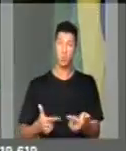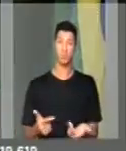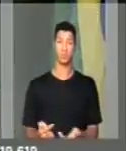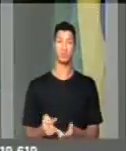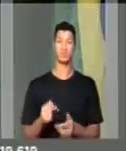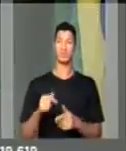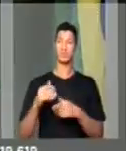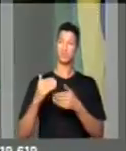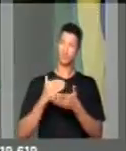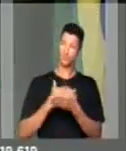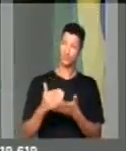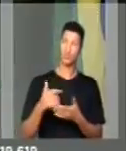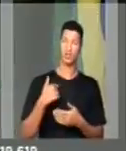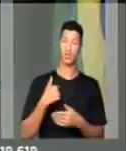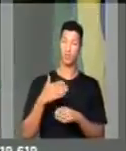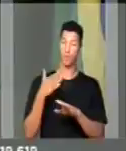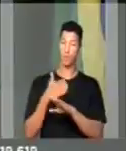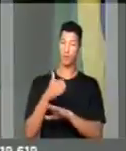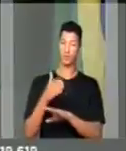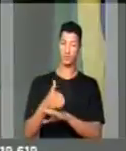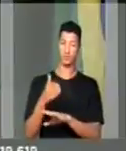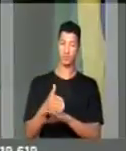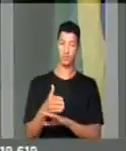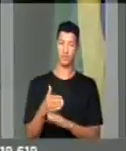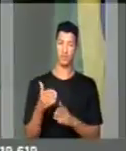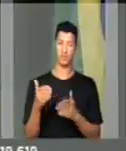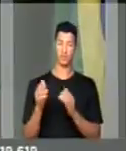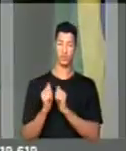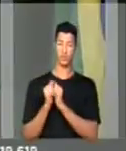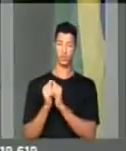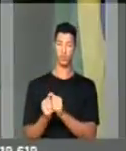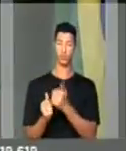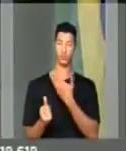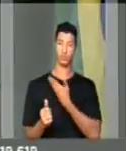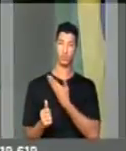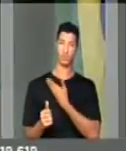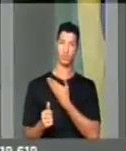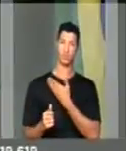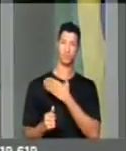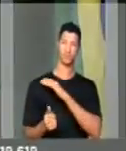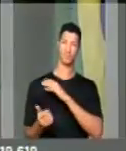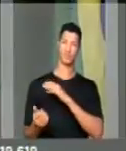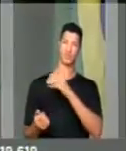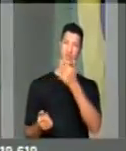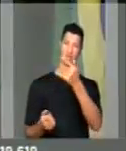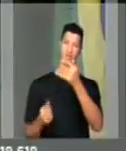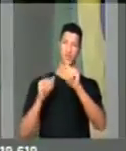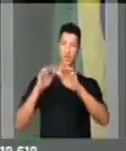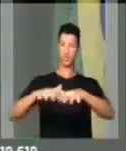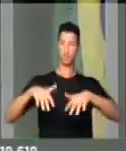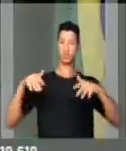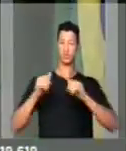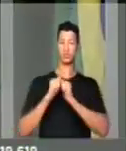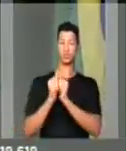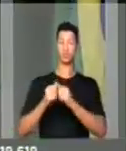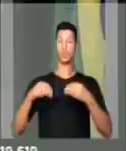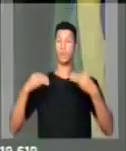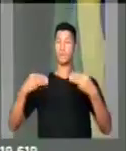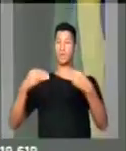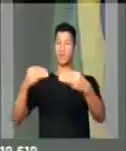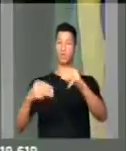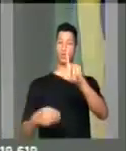desemprego, eu participei, juntamente com meus colegas, numa 7 audiências com o ministro